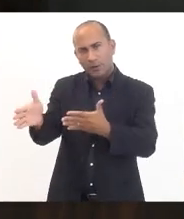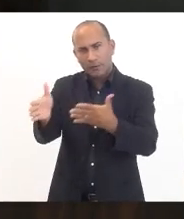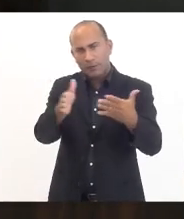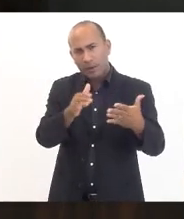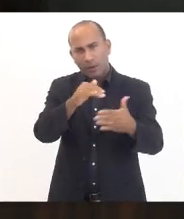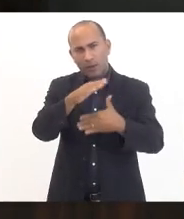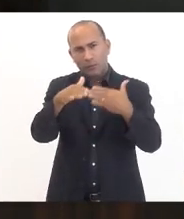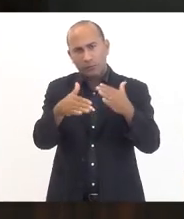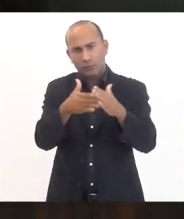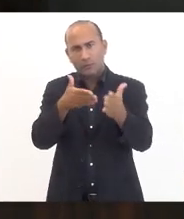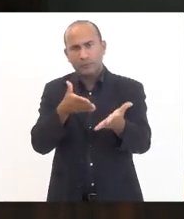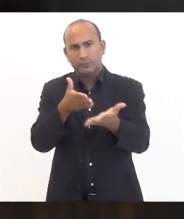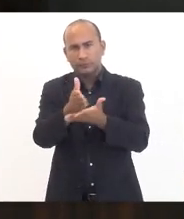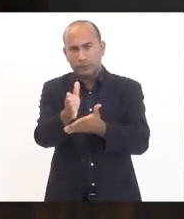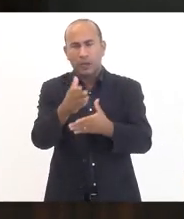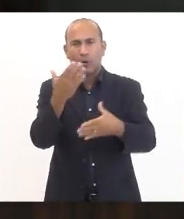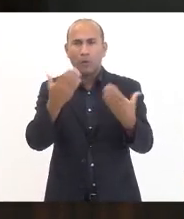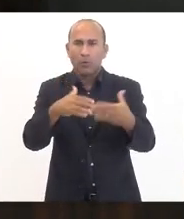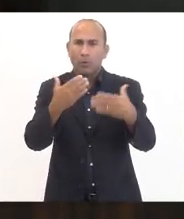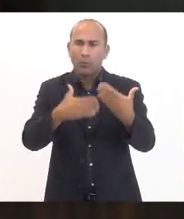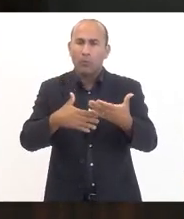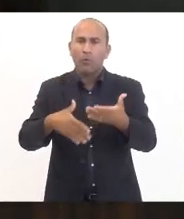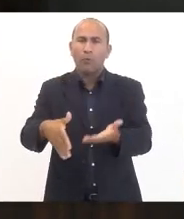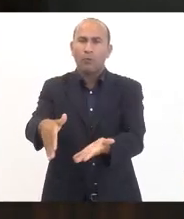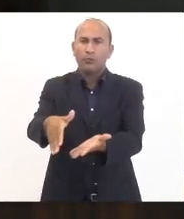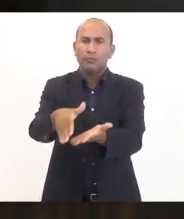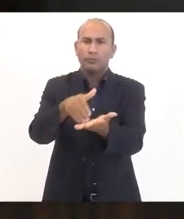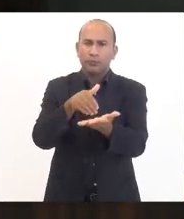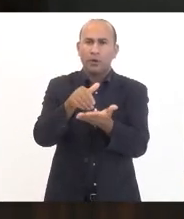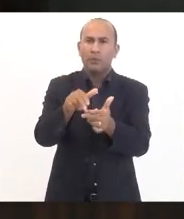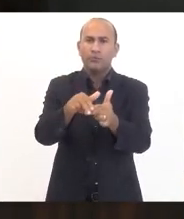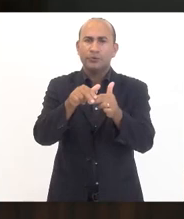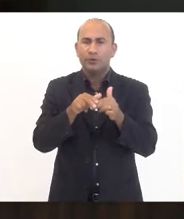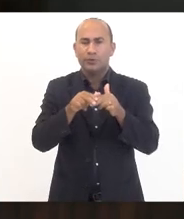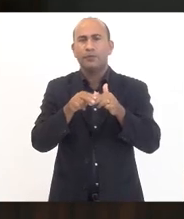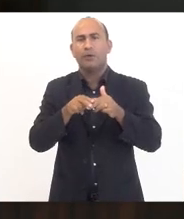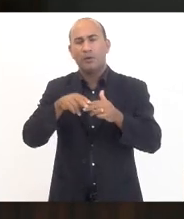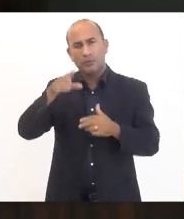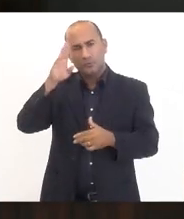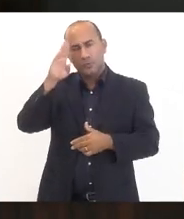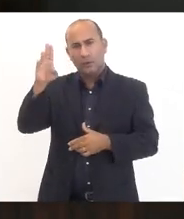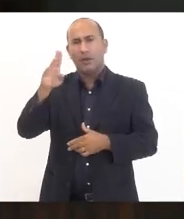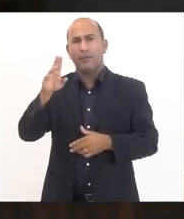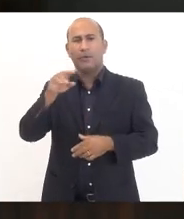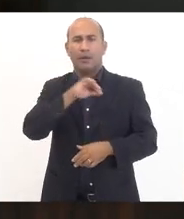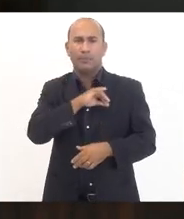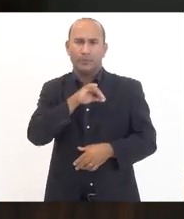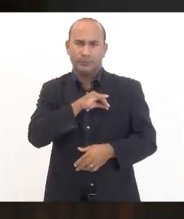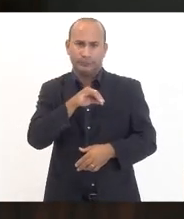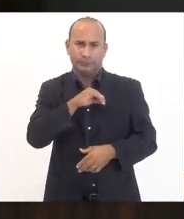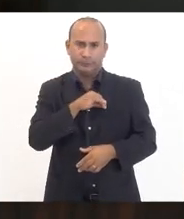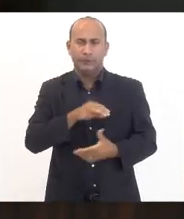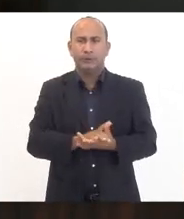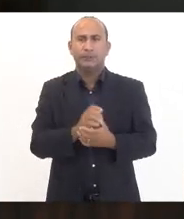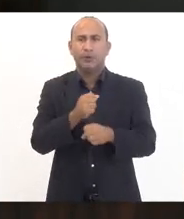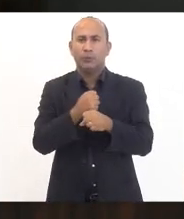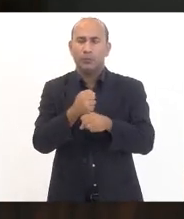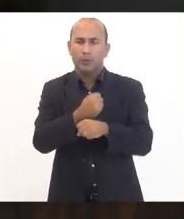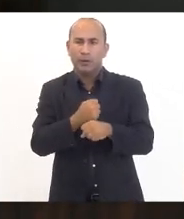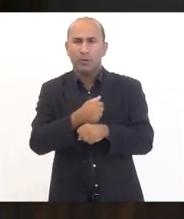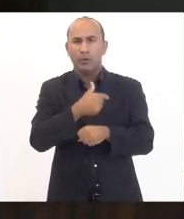os aprovados no concurso de admissão ao curso de formação de soldados da Polícia Militar do Rio de Janeiro, realizado no ano de